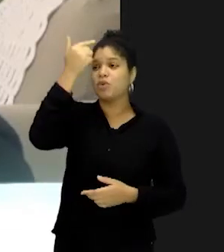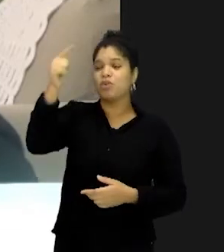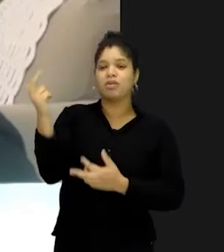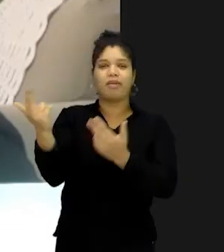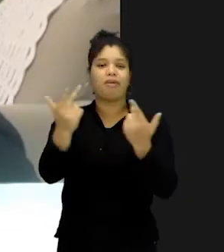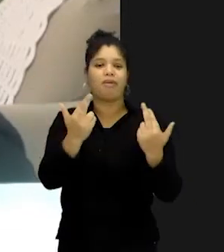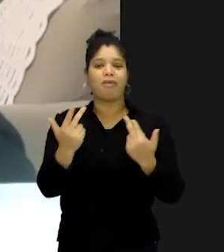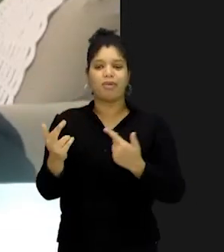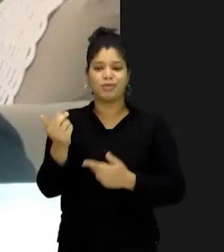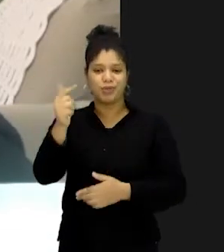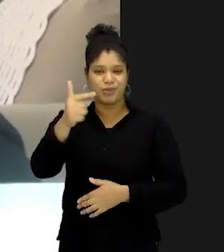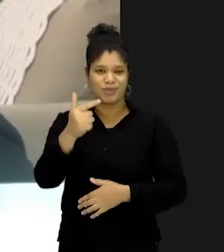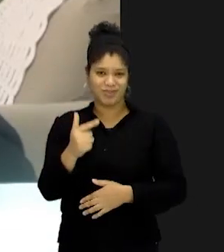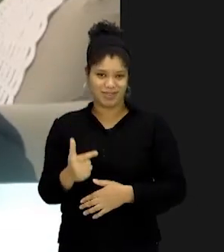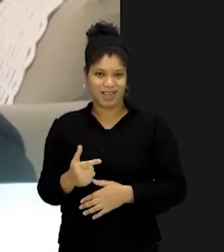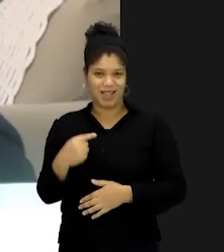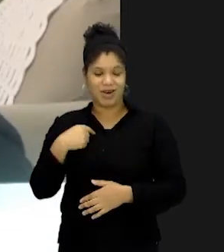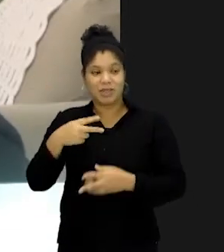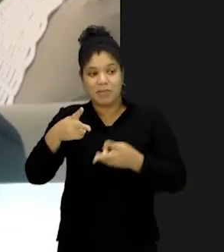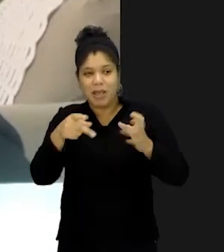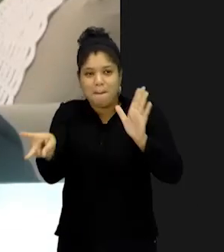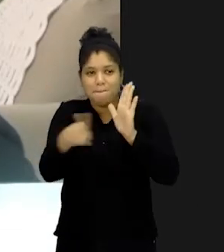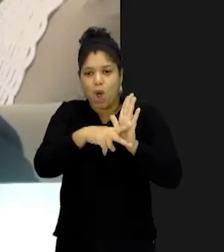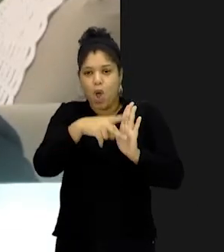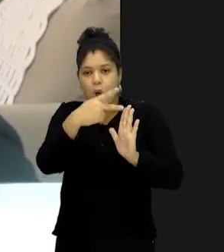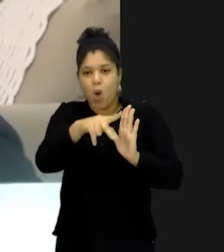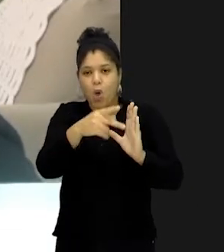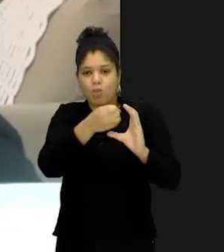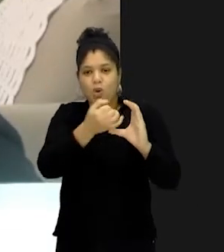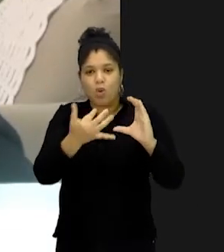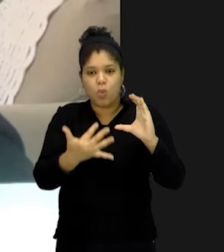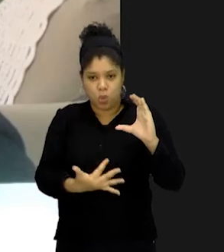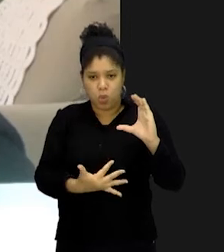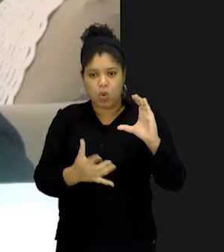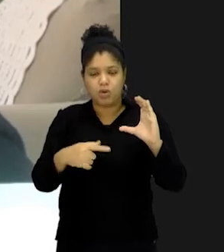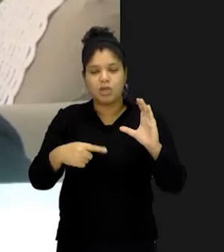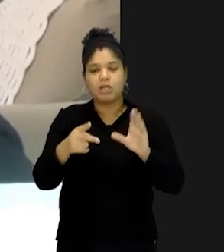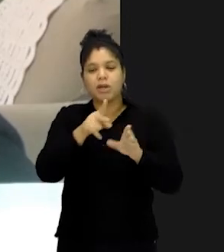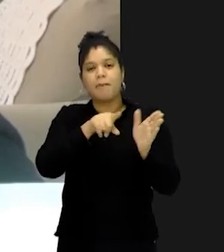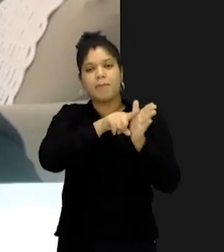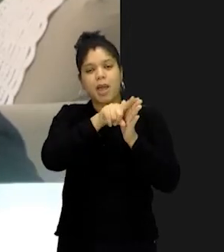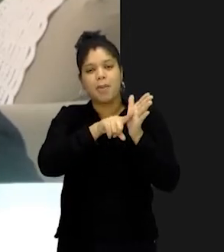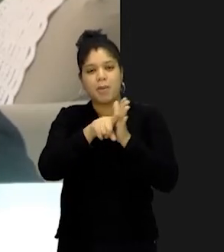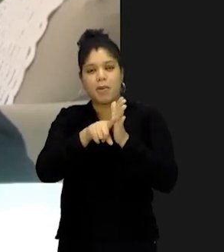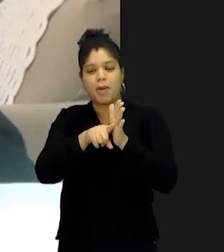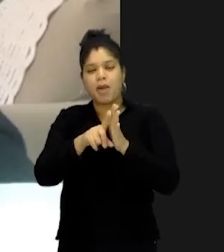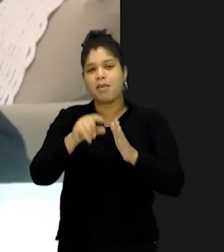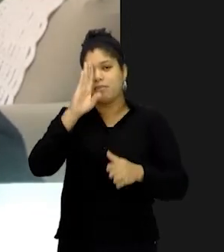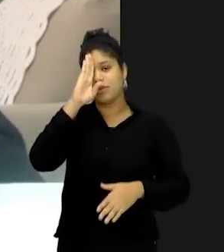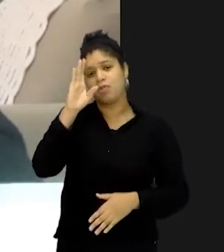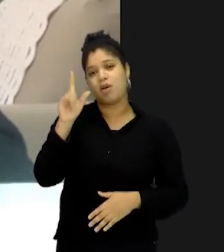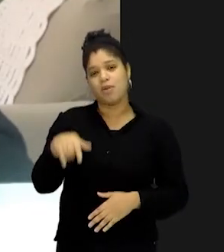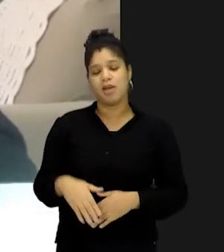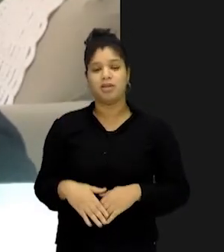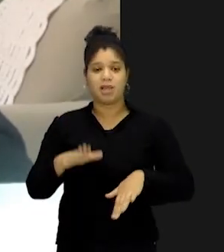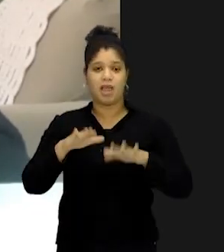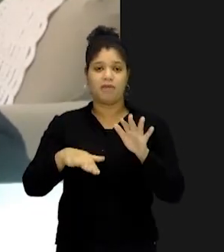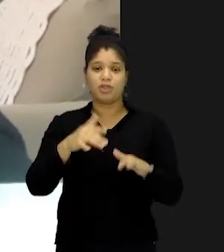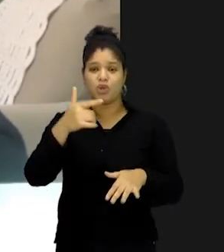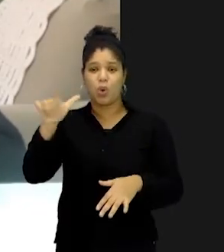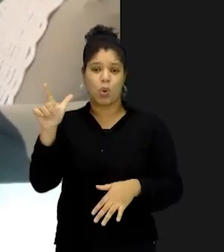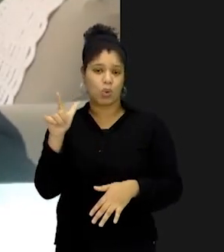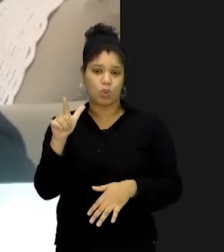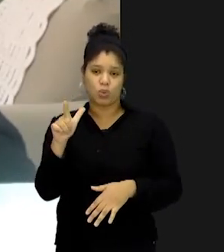né? Alguma coisa assim própria. É onde a gente busca ressaltar isso. Às vezes o que